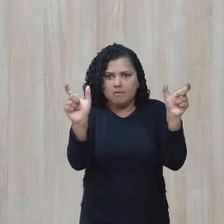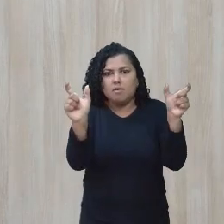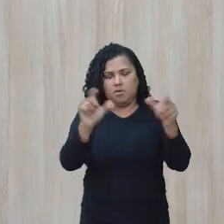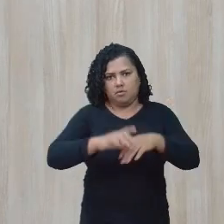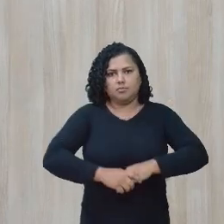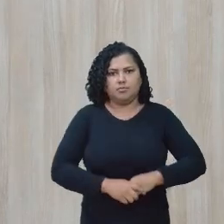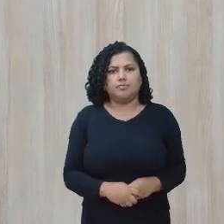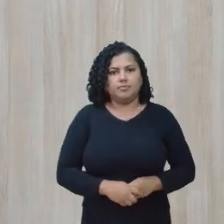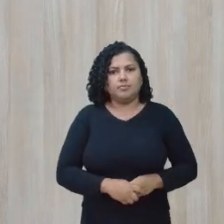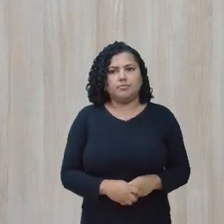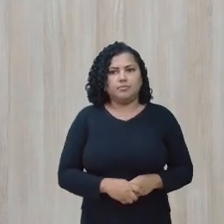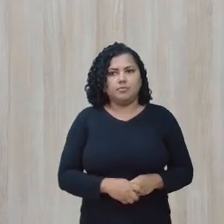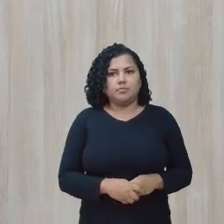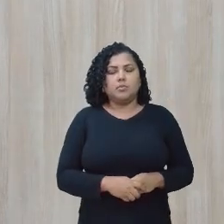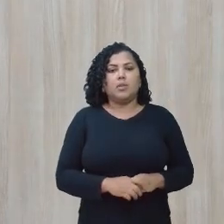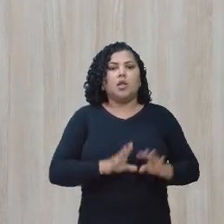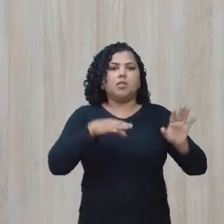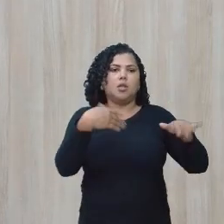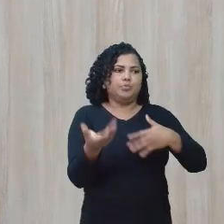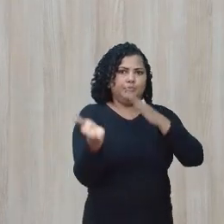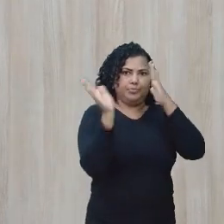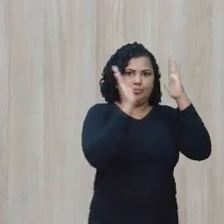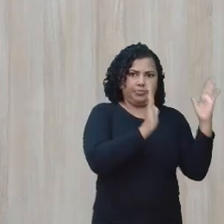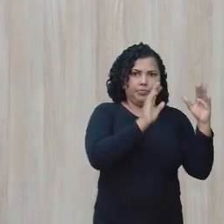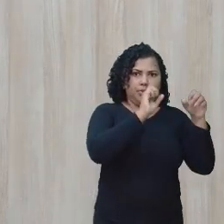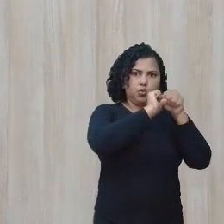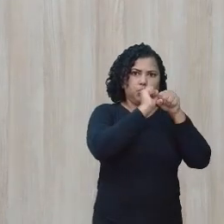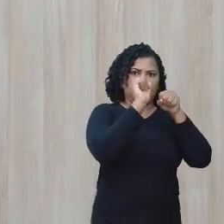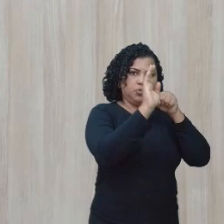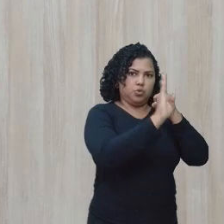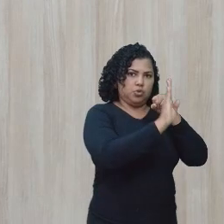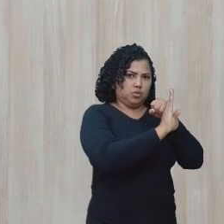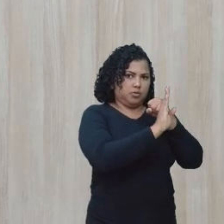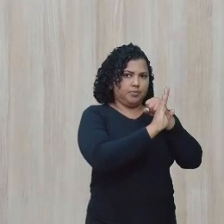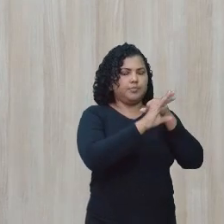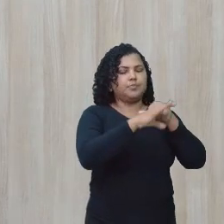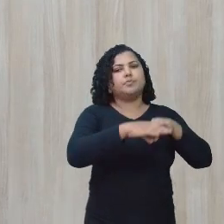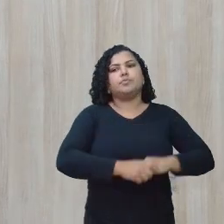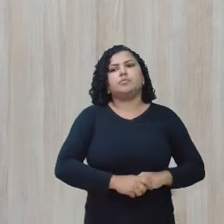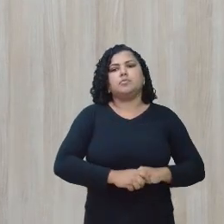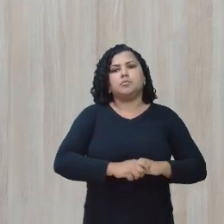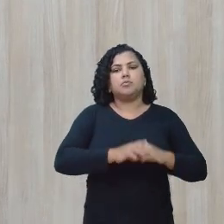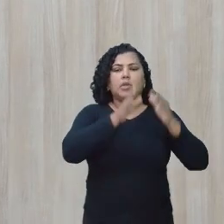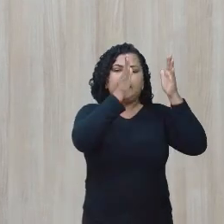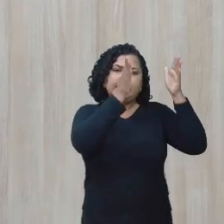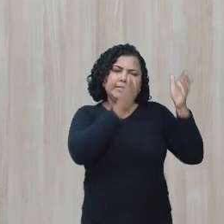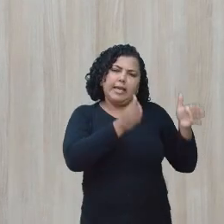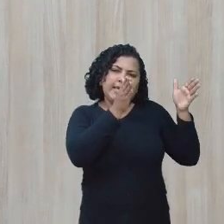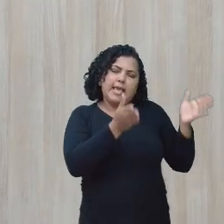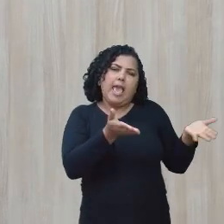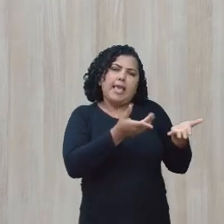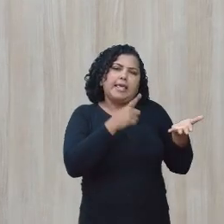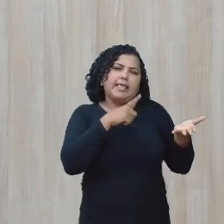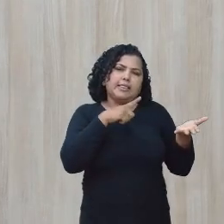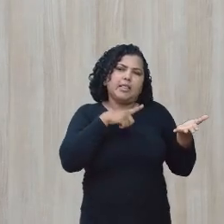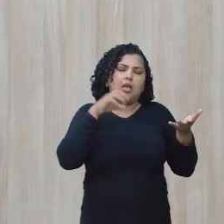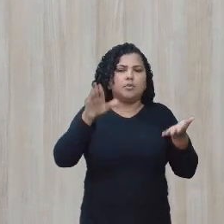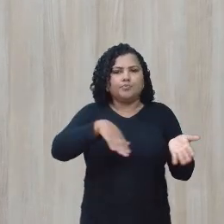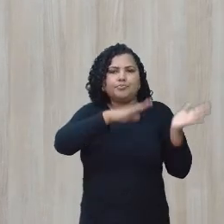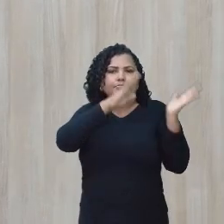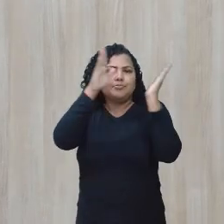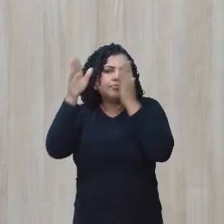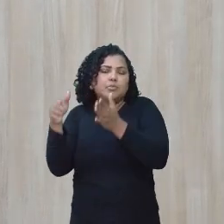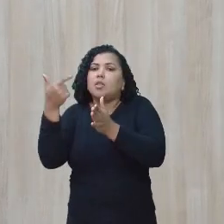sentença. Então, plural do substantivo, em inglês plural of nouns, e aqui substantivos contáveis e incontáveis,